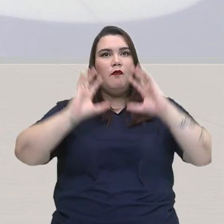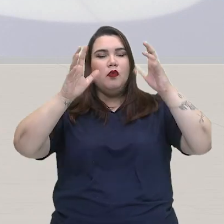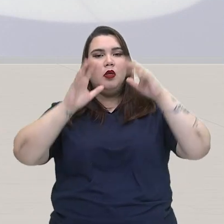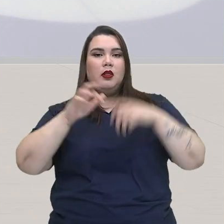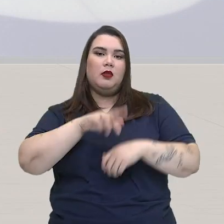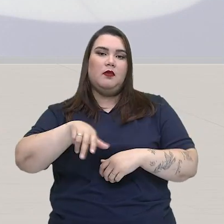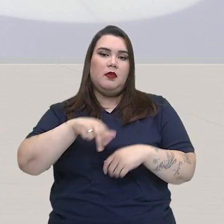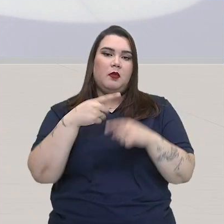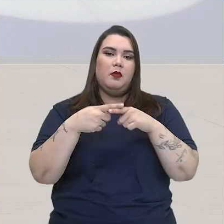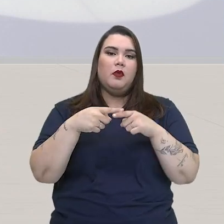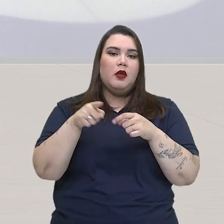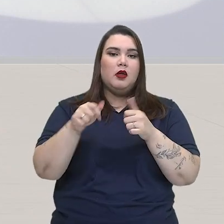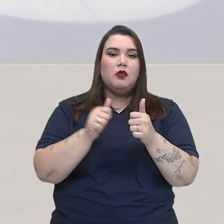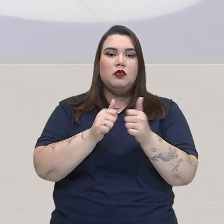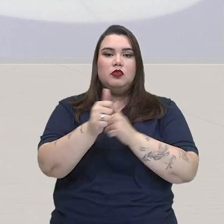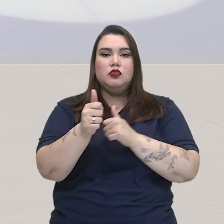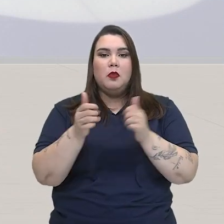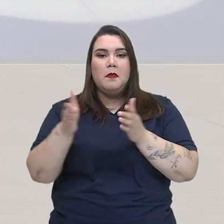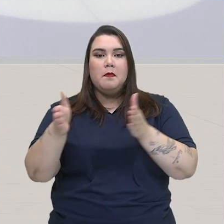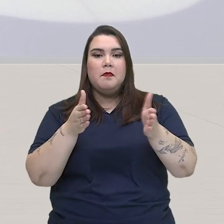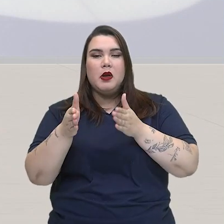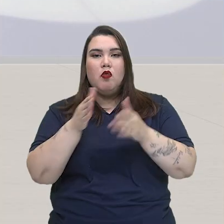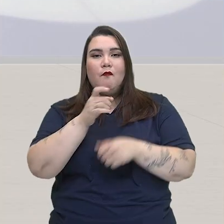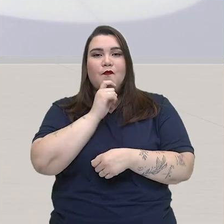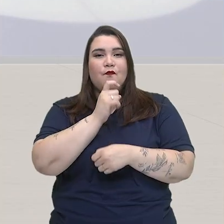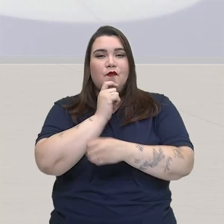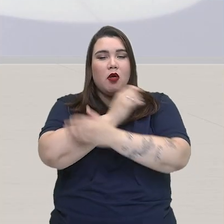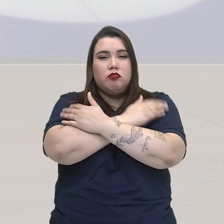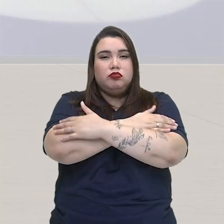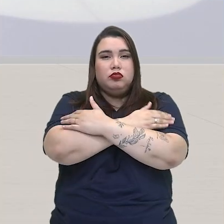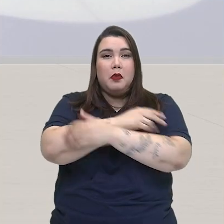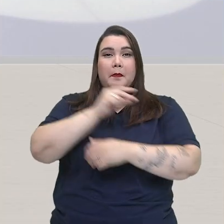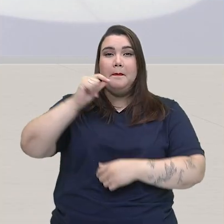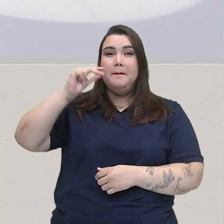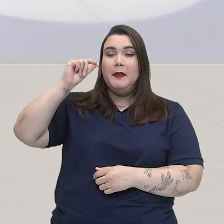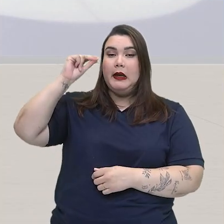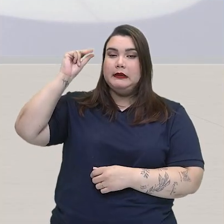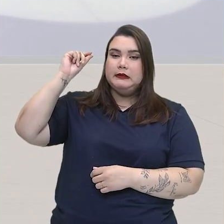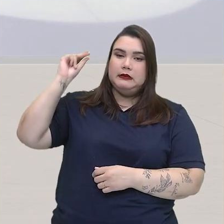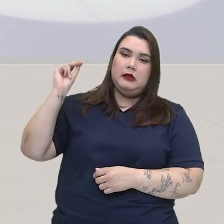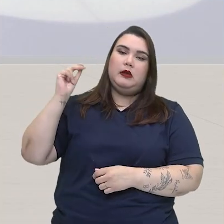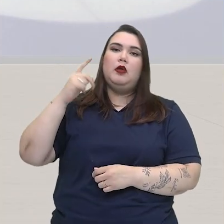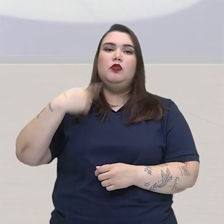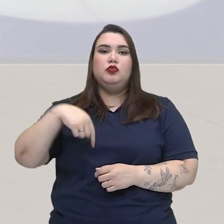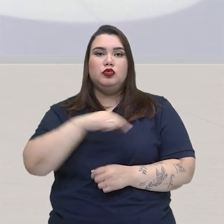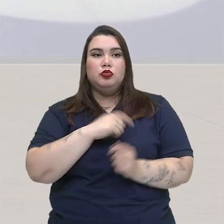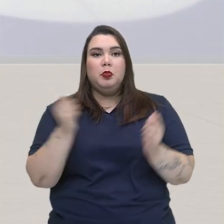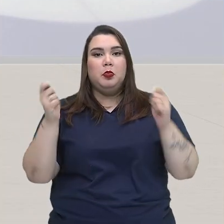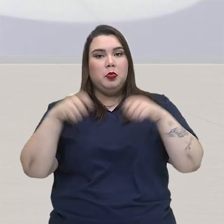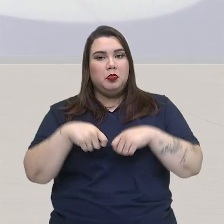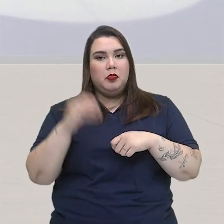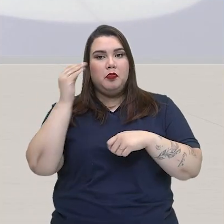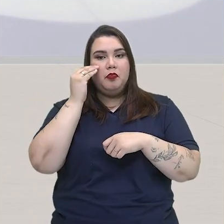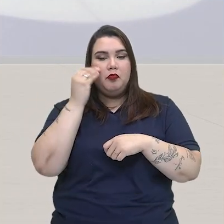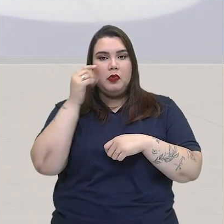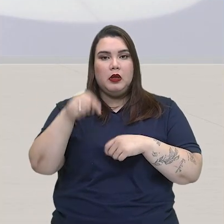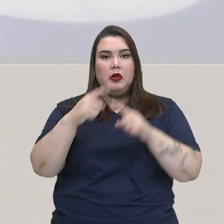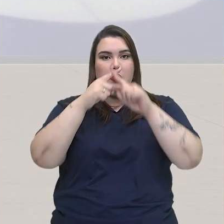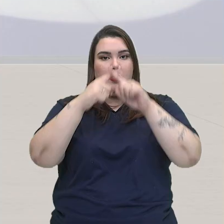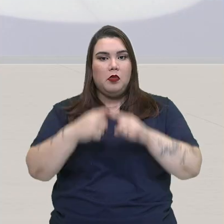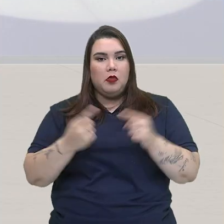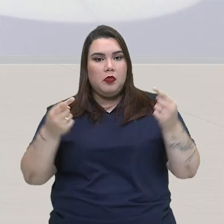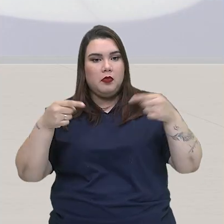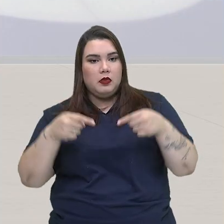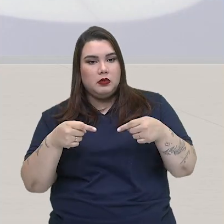inverno antigo, ou seja, a gente consegue ver ali a sua prática, né? A competição do curling nos